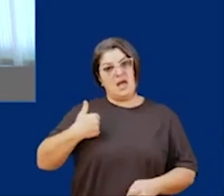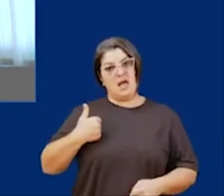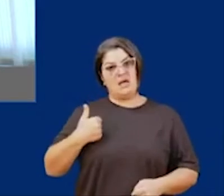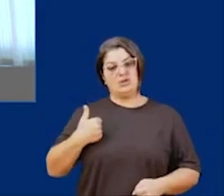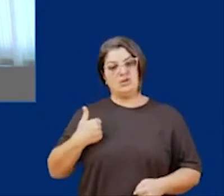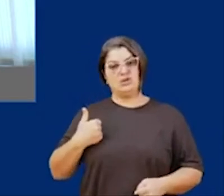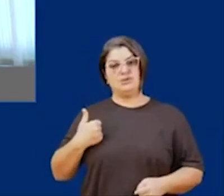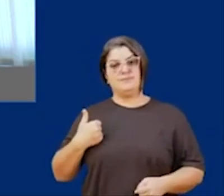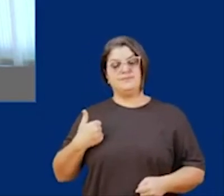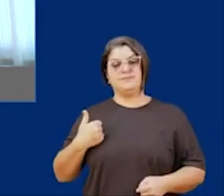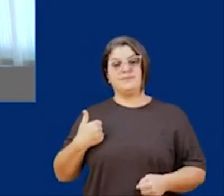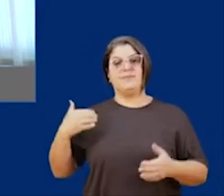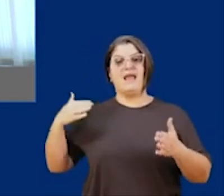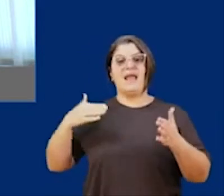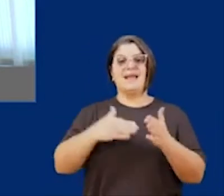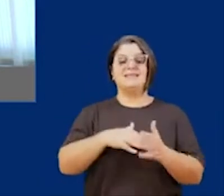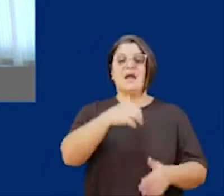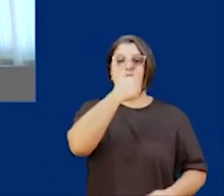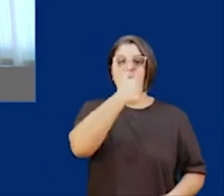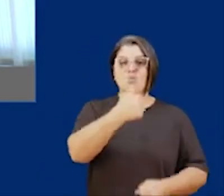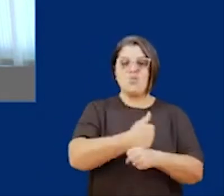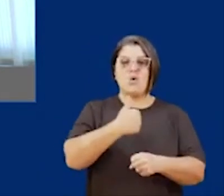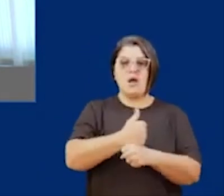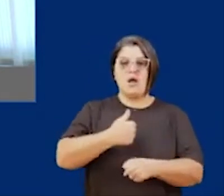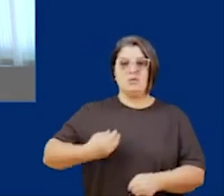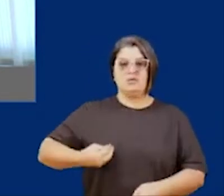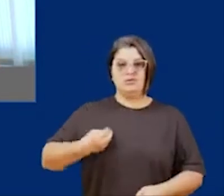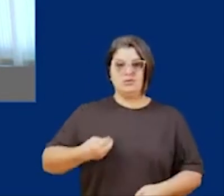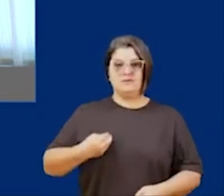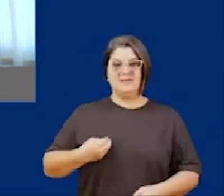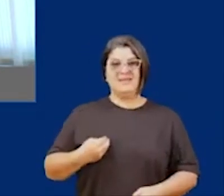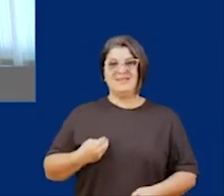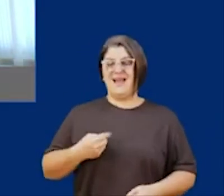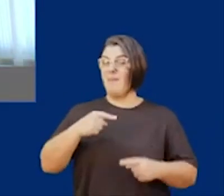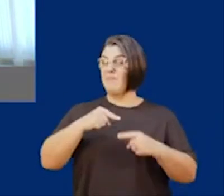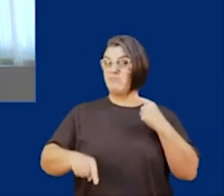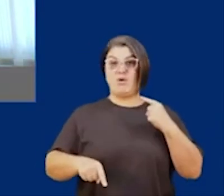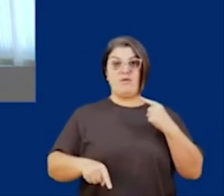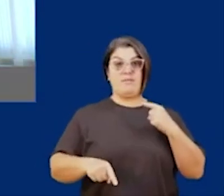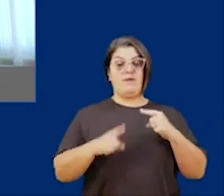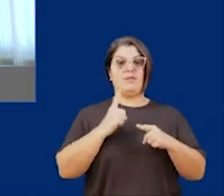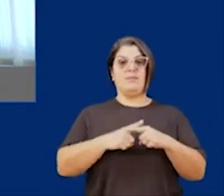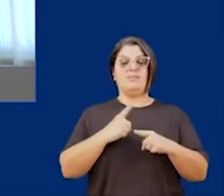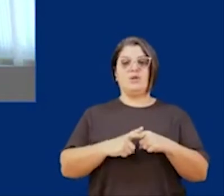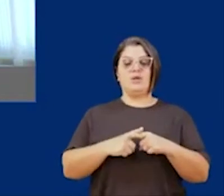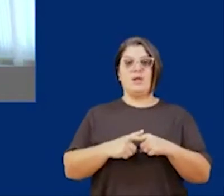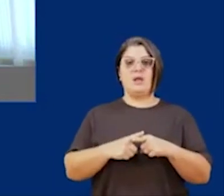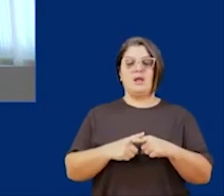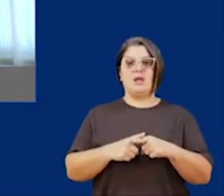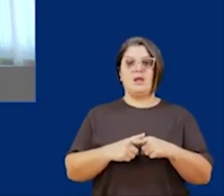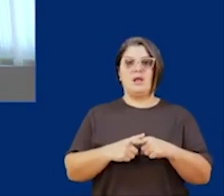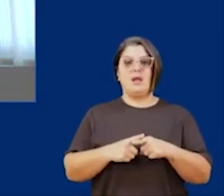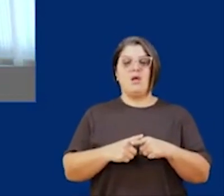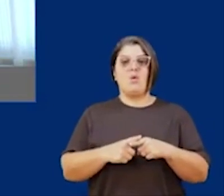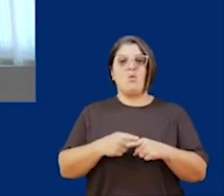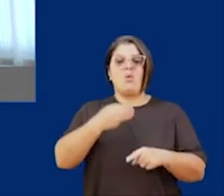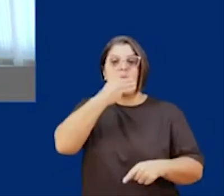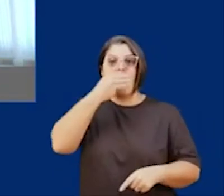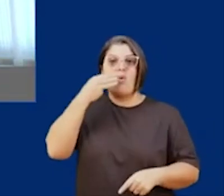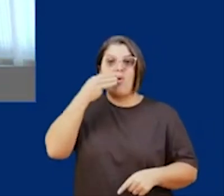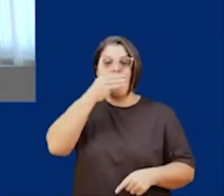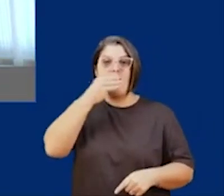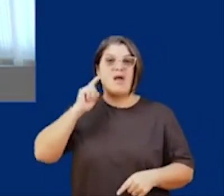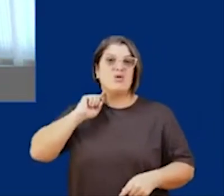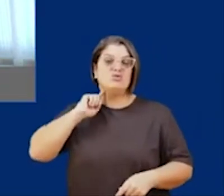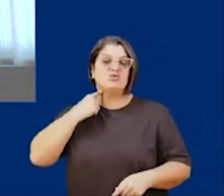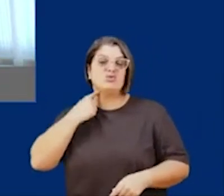ano de idade, no primeiro ano de vida, ele não é recomendado porque existe uma possibilidade de contaminação do mel por um tipo de